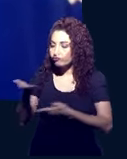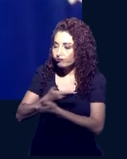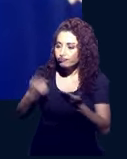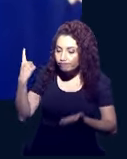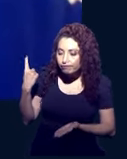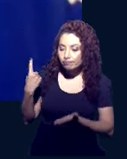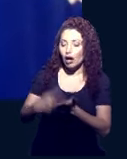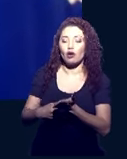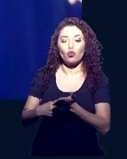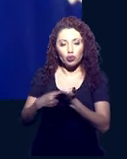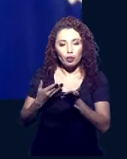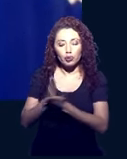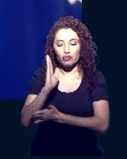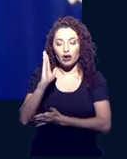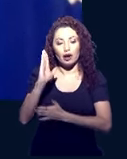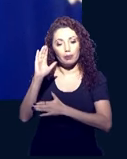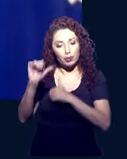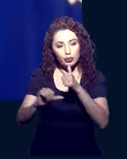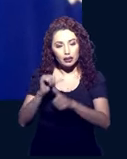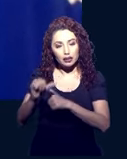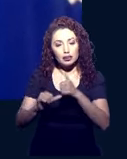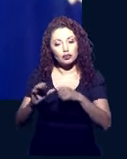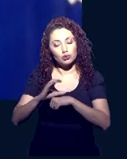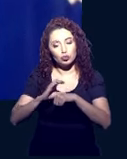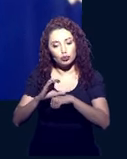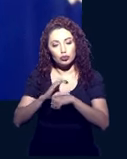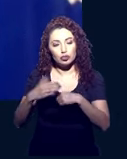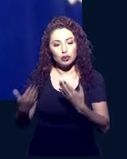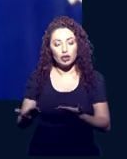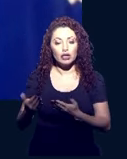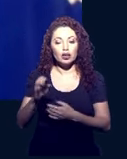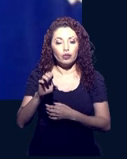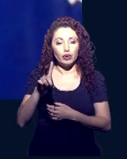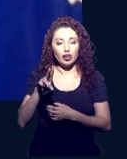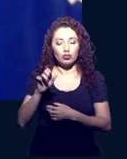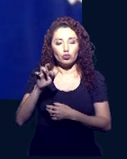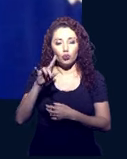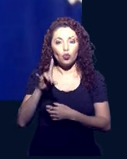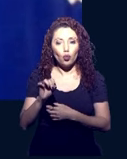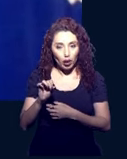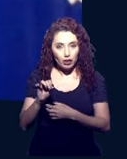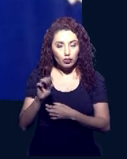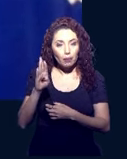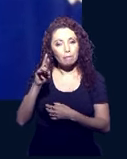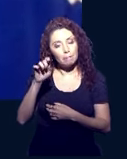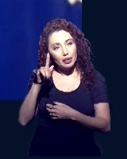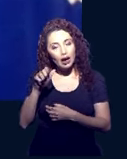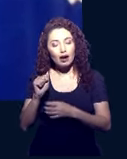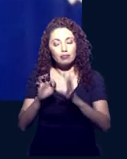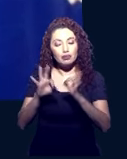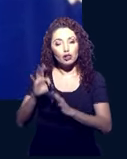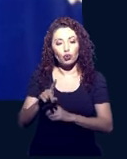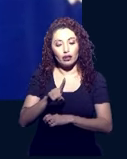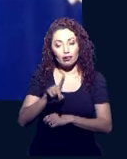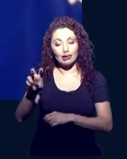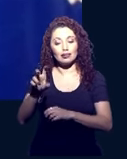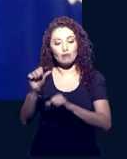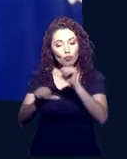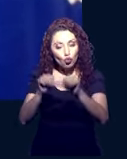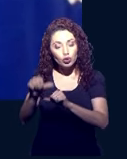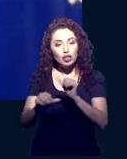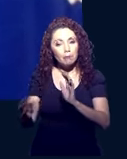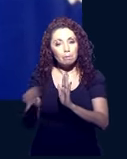Emenda Constitucional o relator Eduardo Braga promoveu basicamente 15 modificações que são modificações